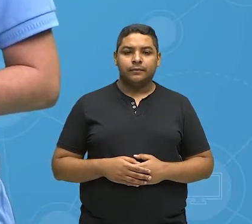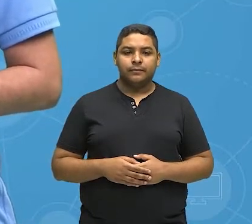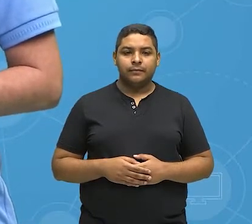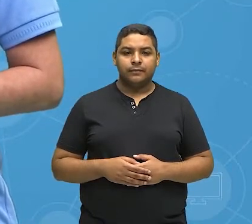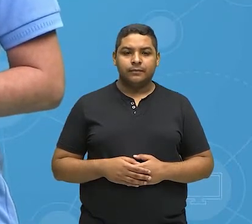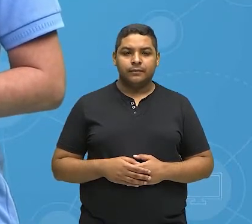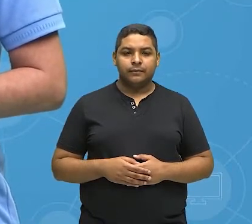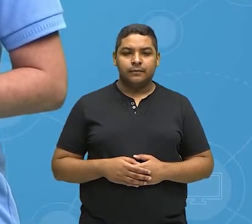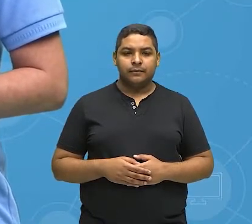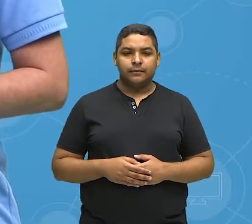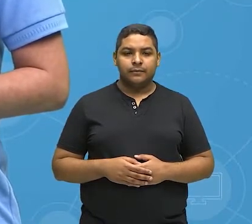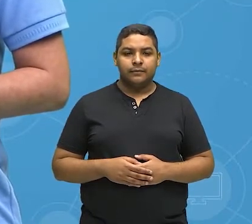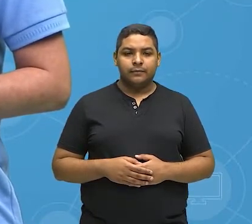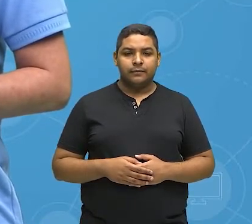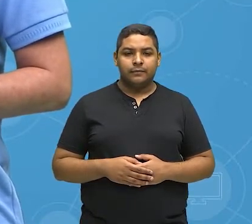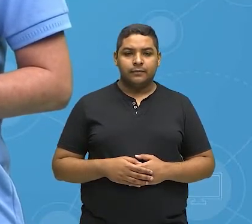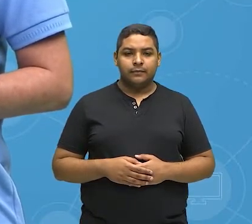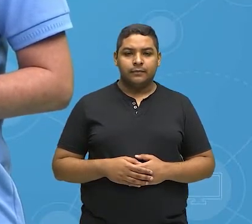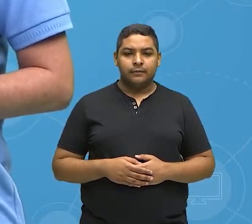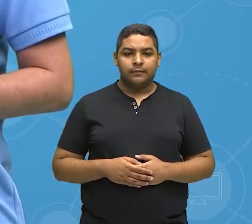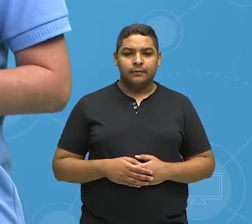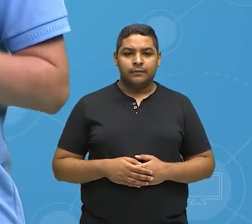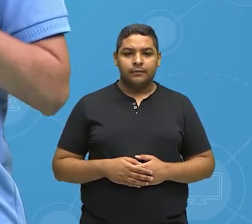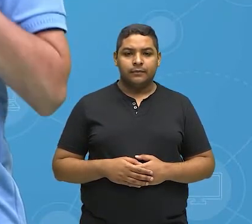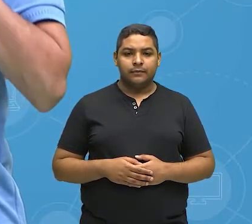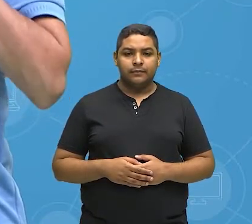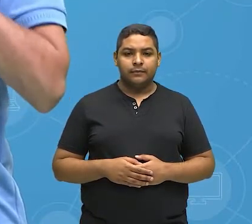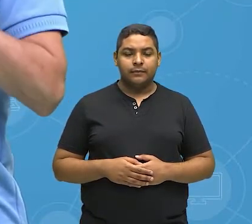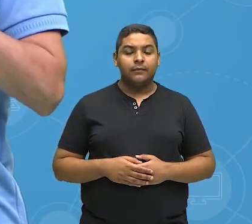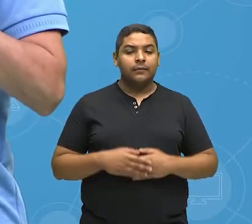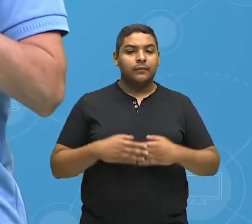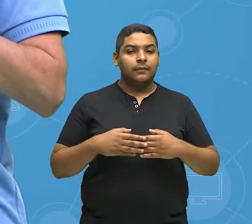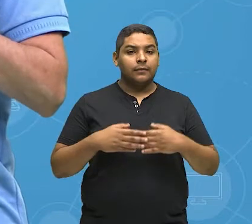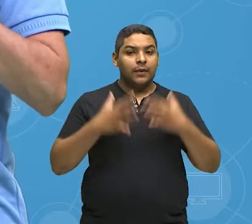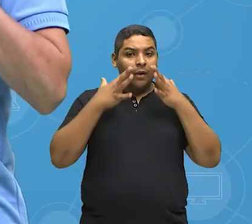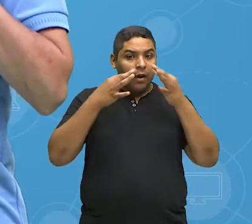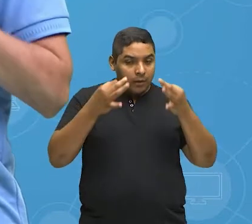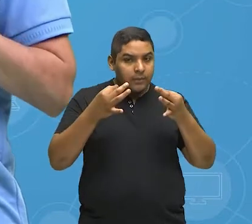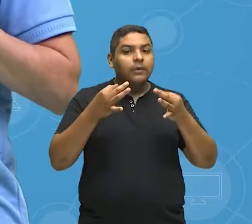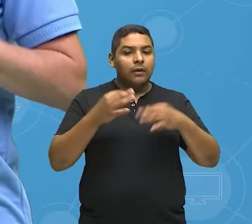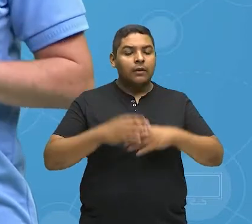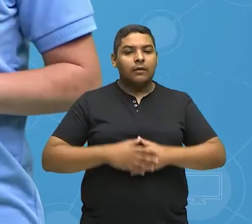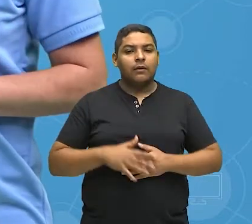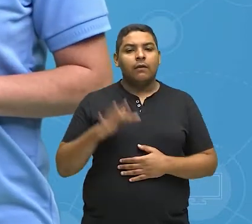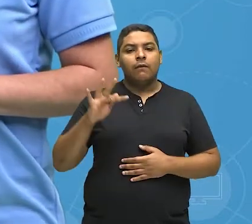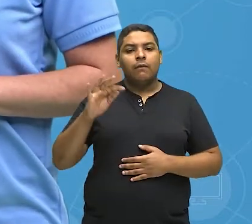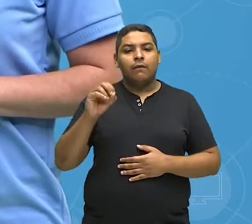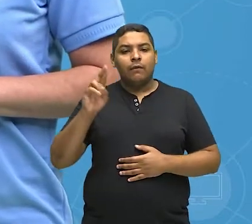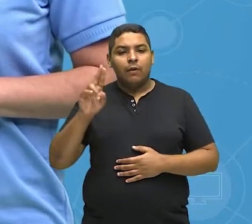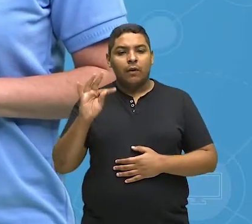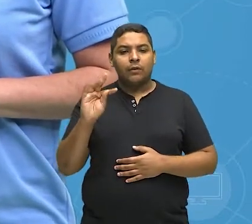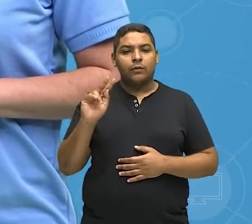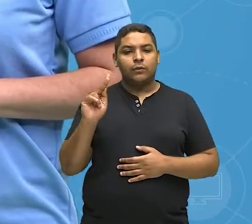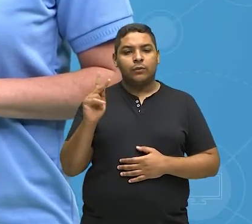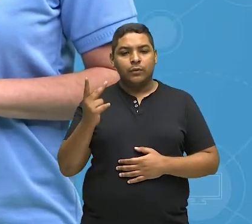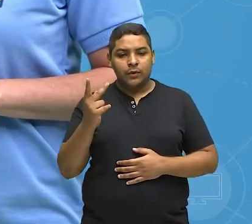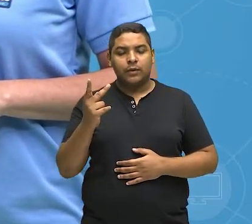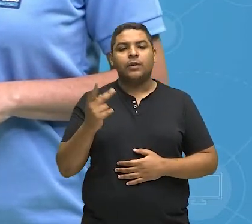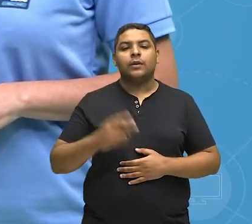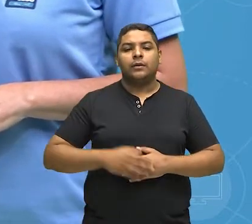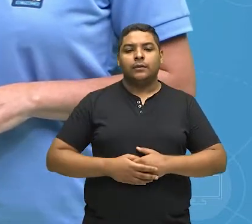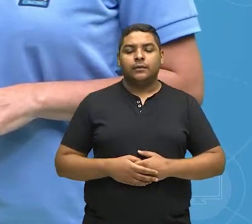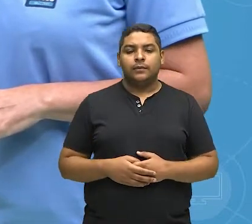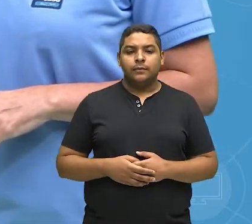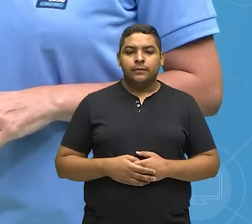Aqui pertinho, 14. Observe, ó, começa sempre com 4, 3, aqui, 15,